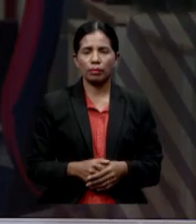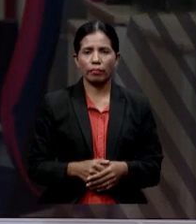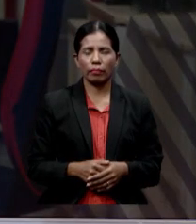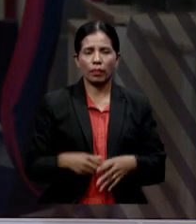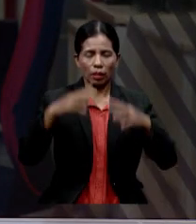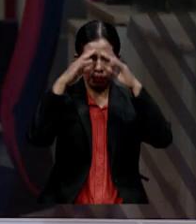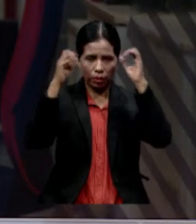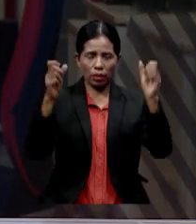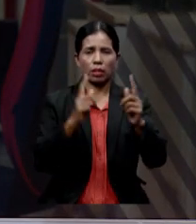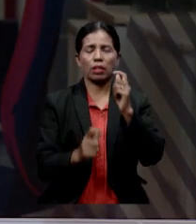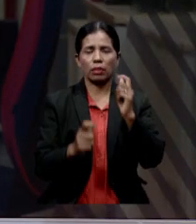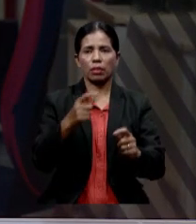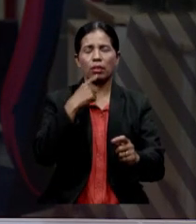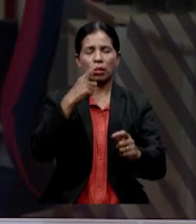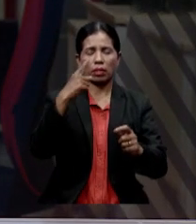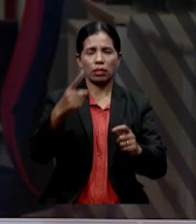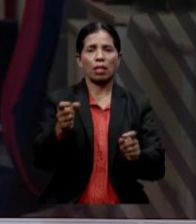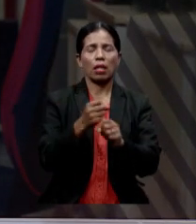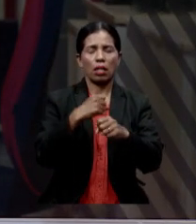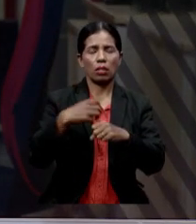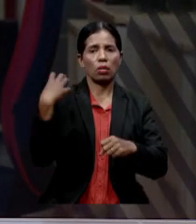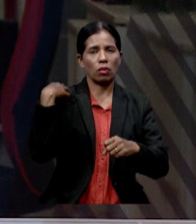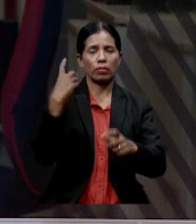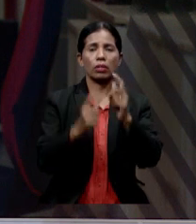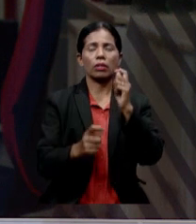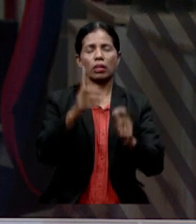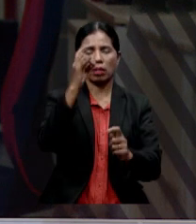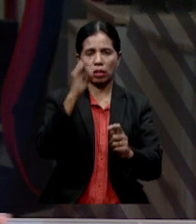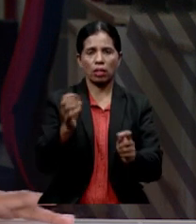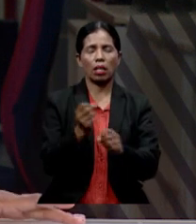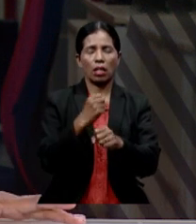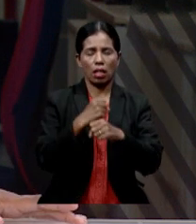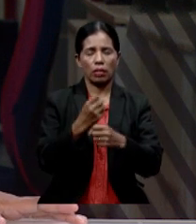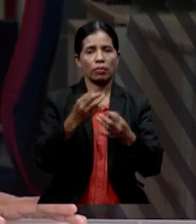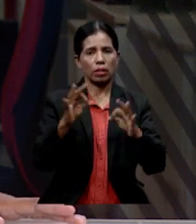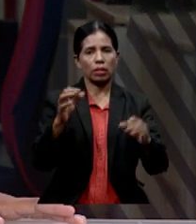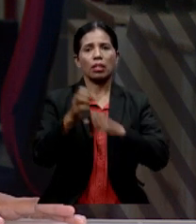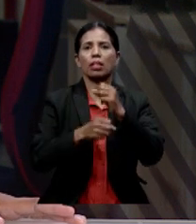Presiden Tribunal Recurso HTT em construção edifício Tribunal Dili se conclui atinangne.